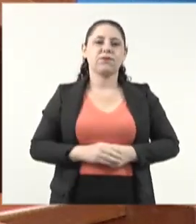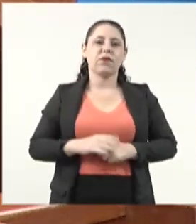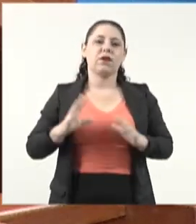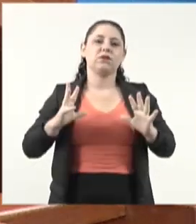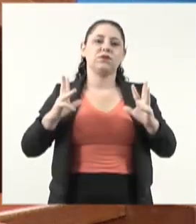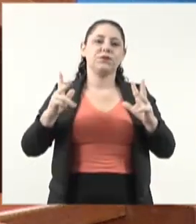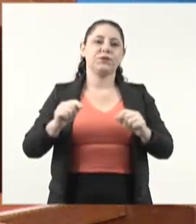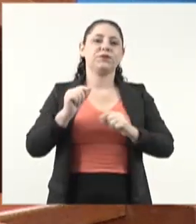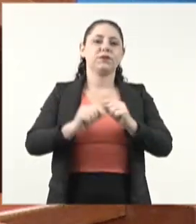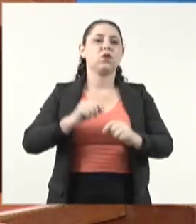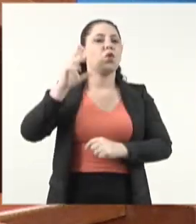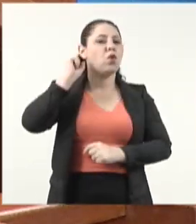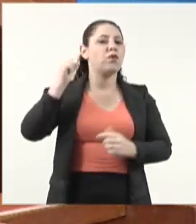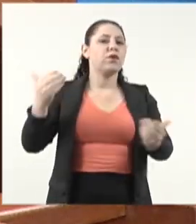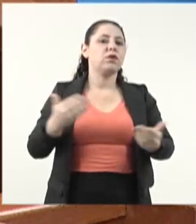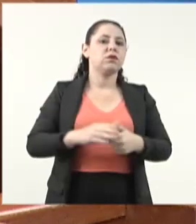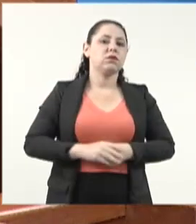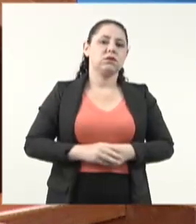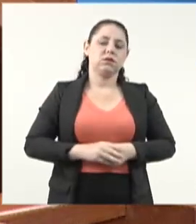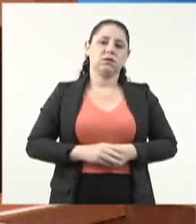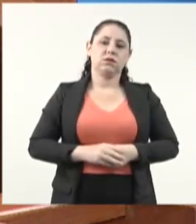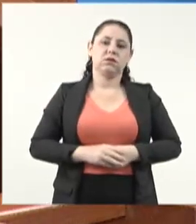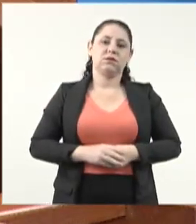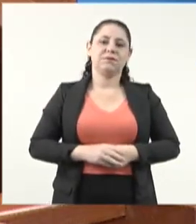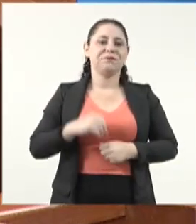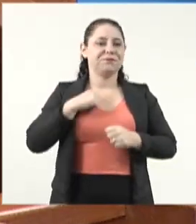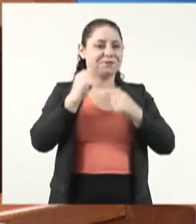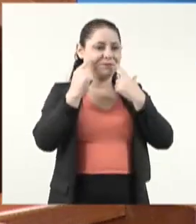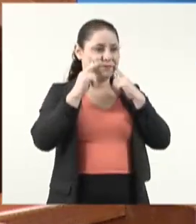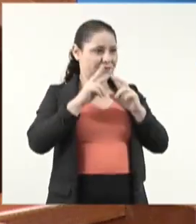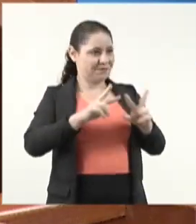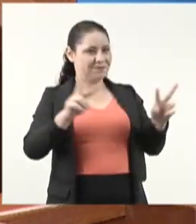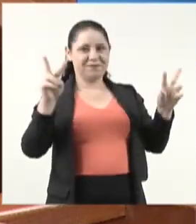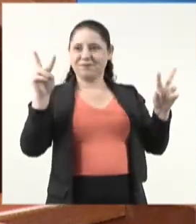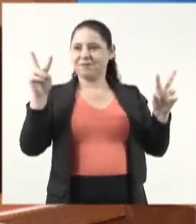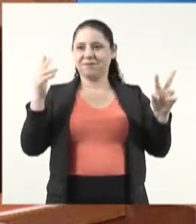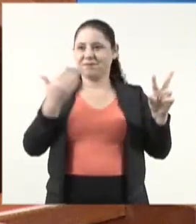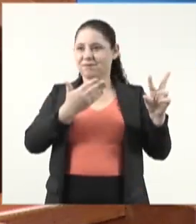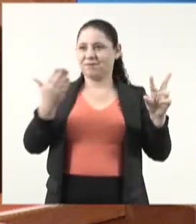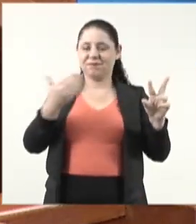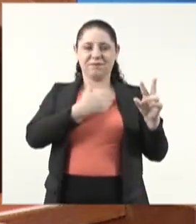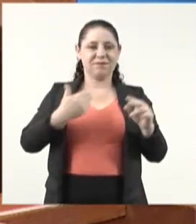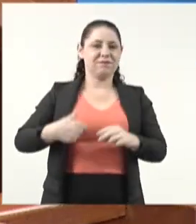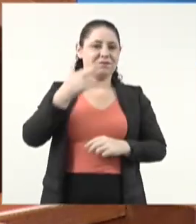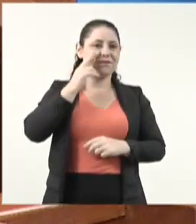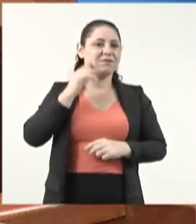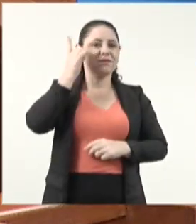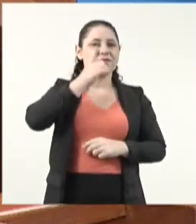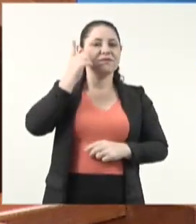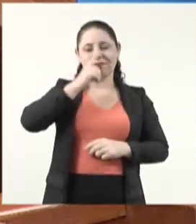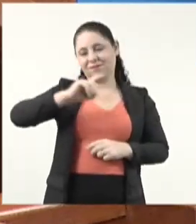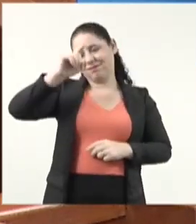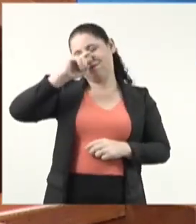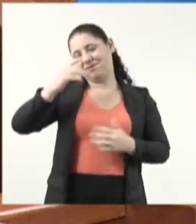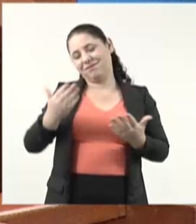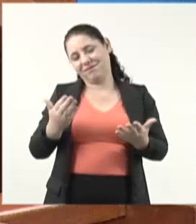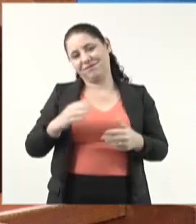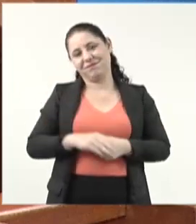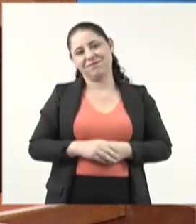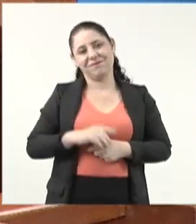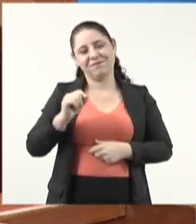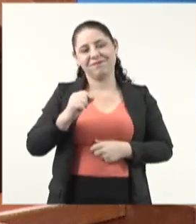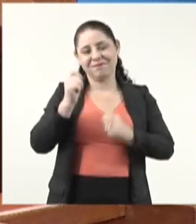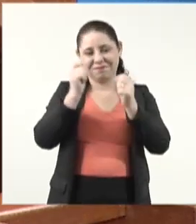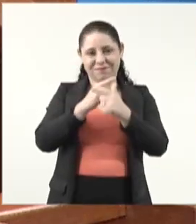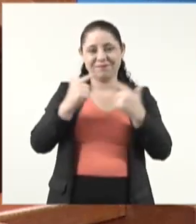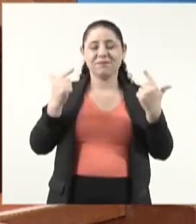que nos ouvem, e vejo no semblante do nosso governador, deputado Zeca do PT, aquele